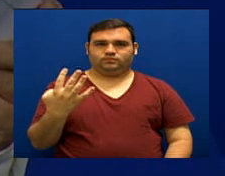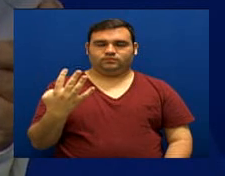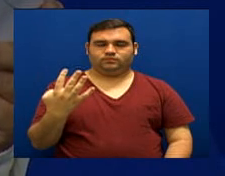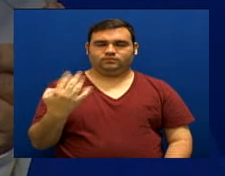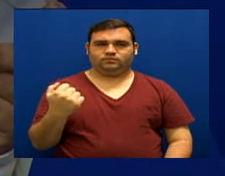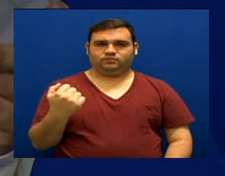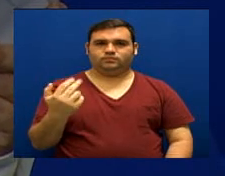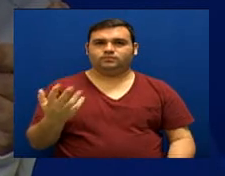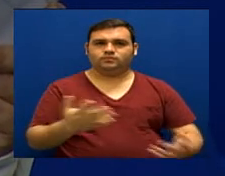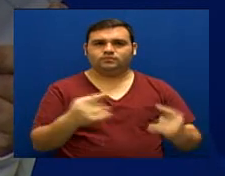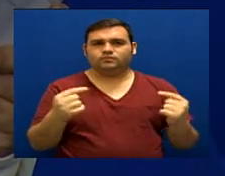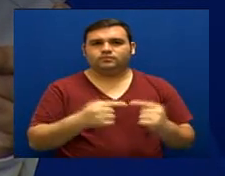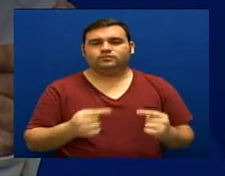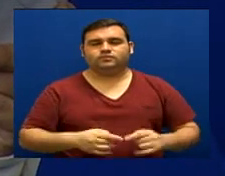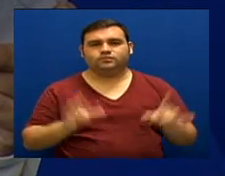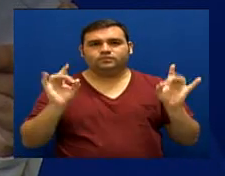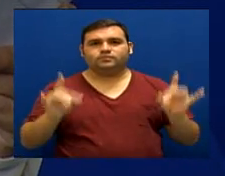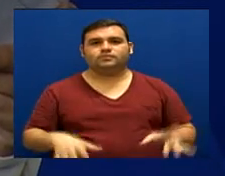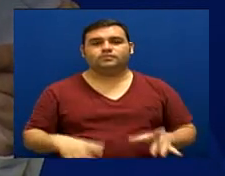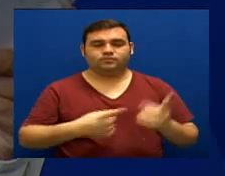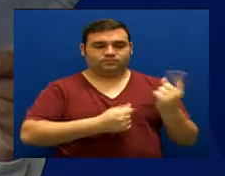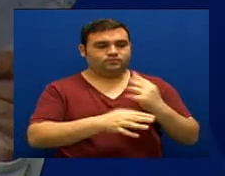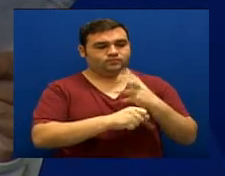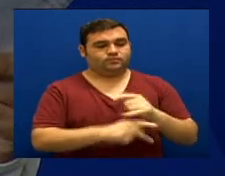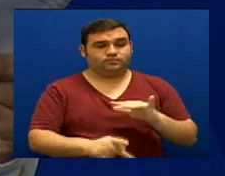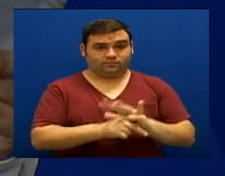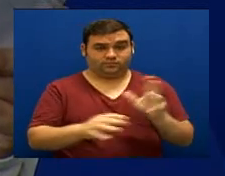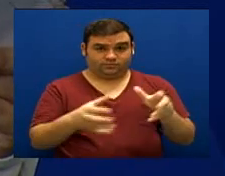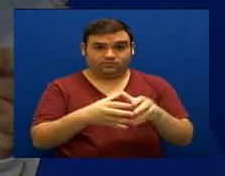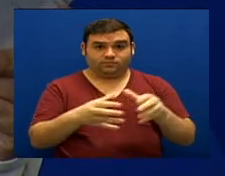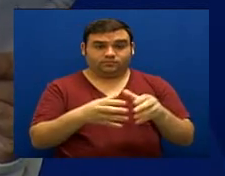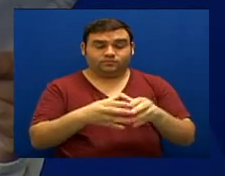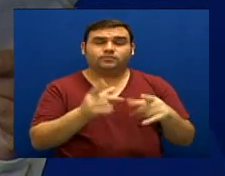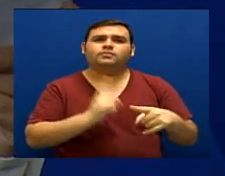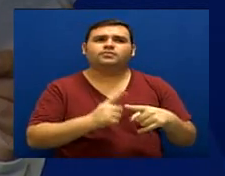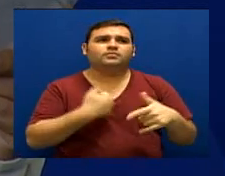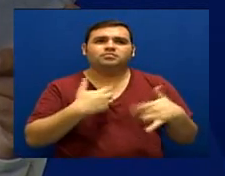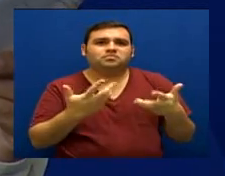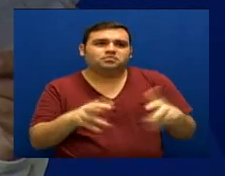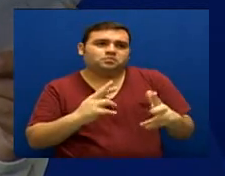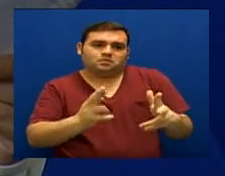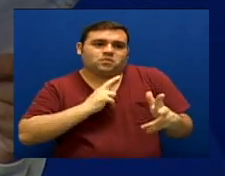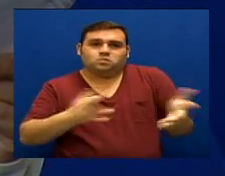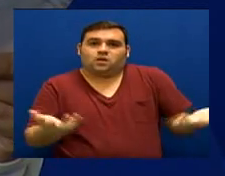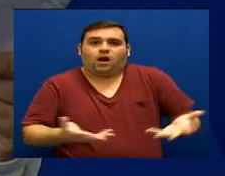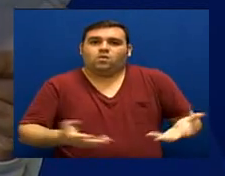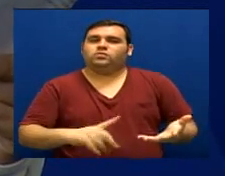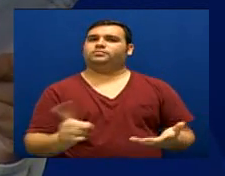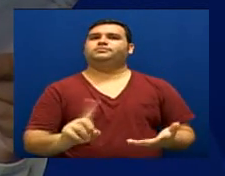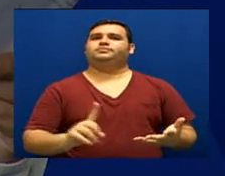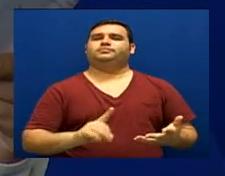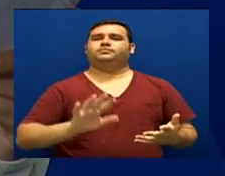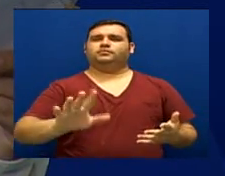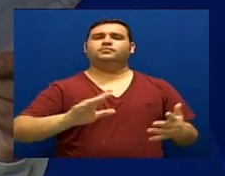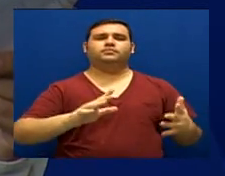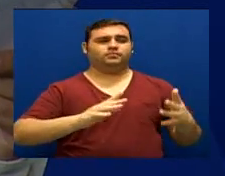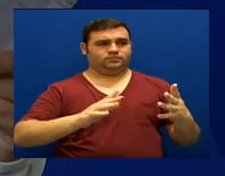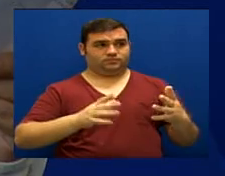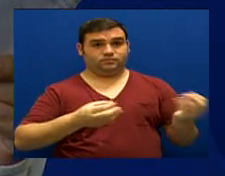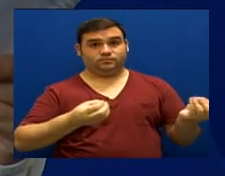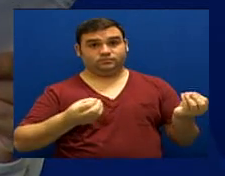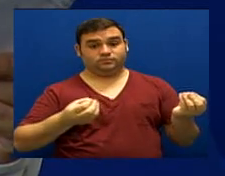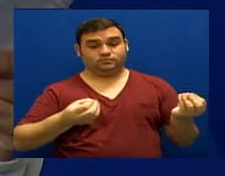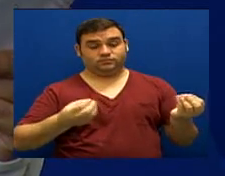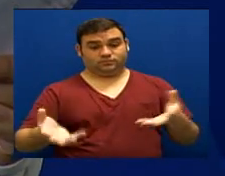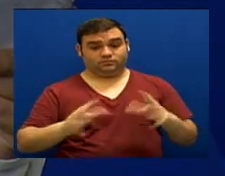execução orçamentária desse órgão eu não quero que você responda agora mas que encaminho